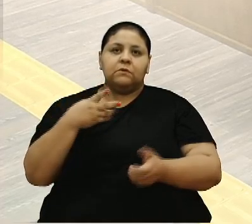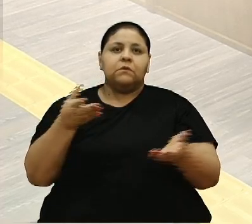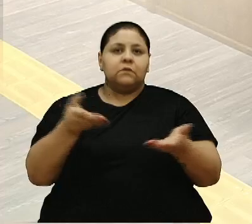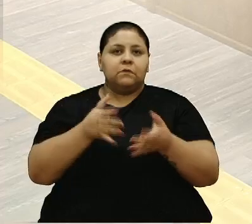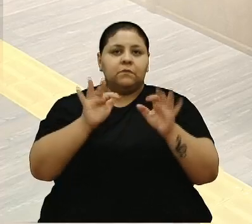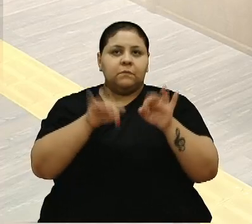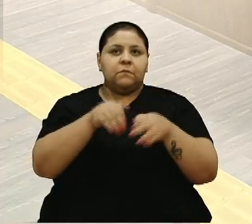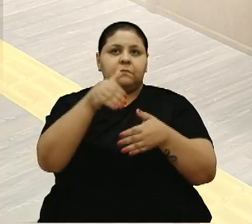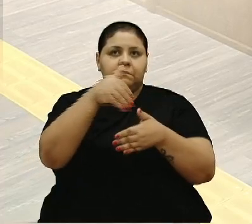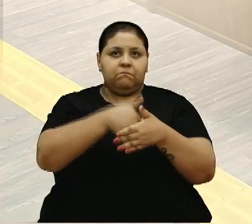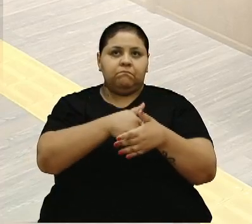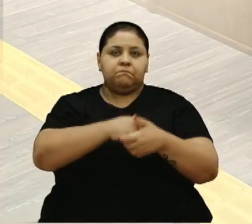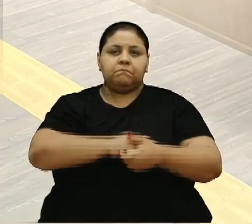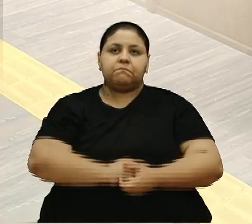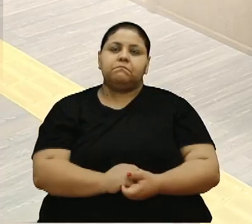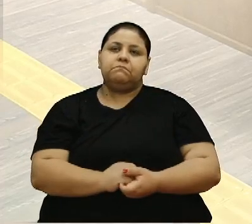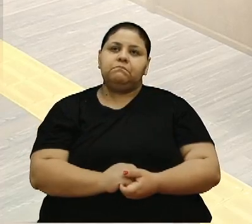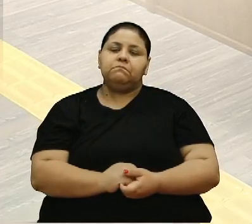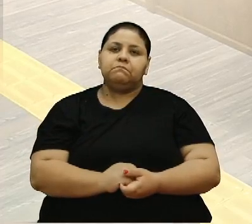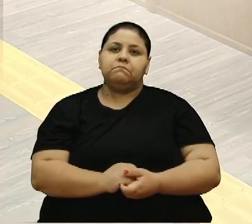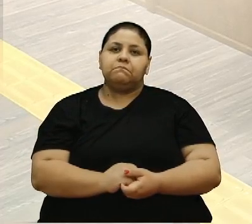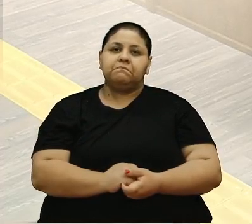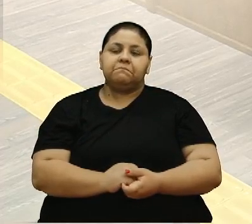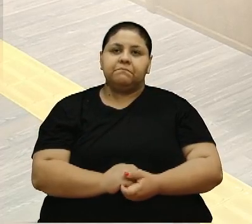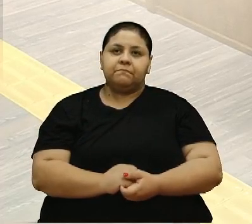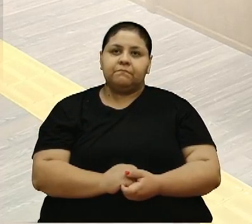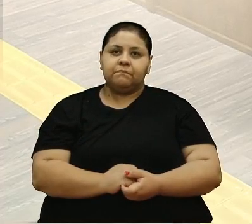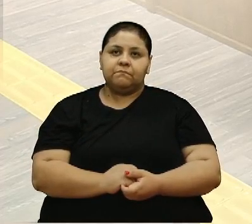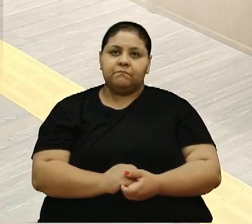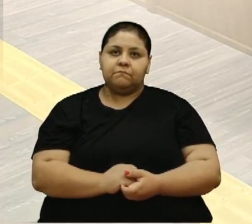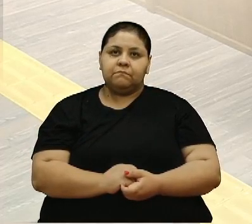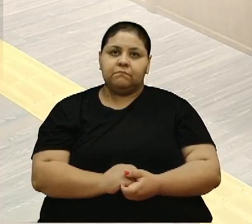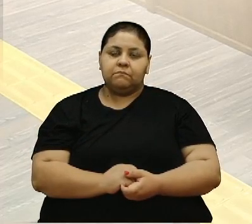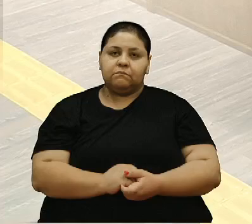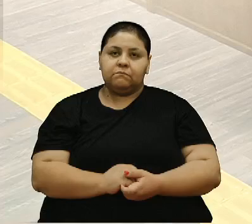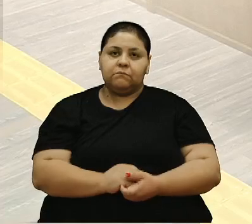dos votos, encerrada a votação.